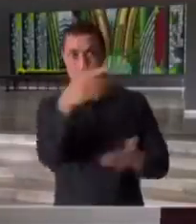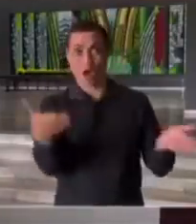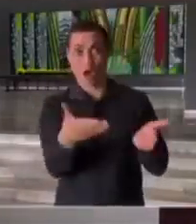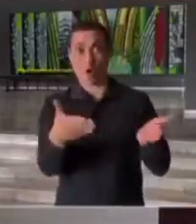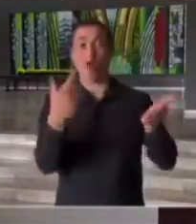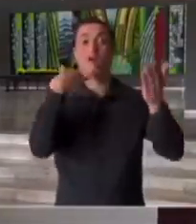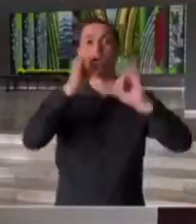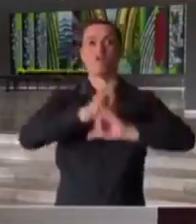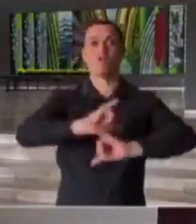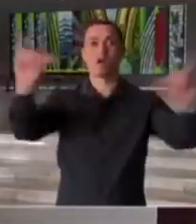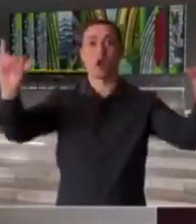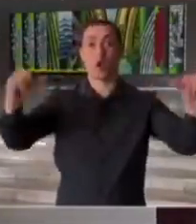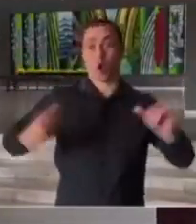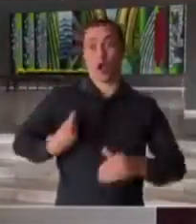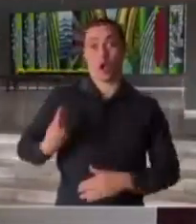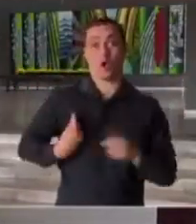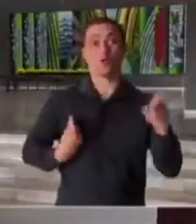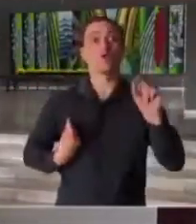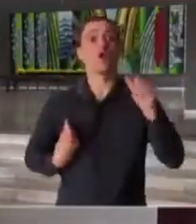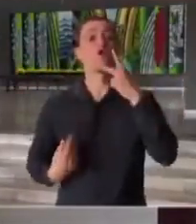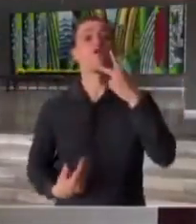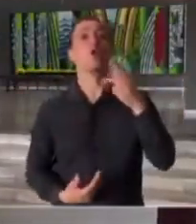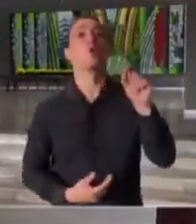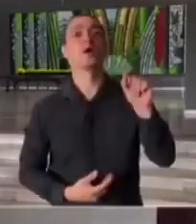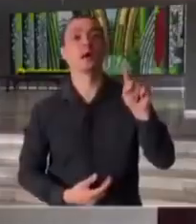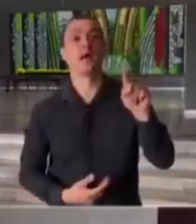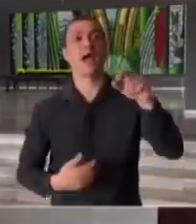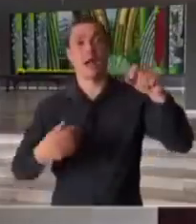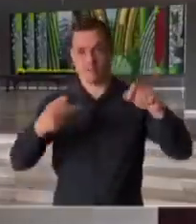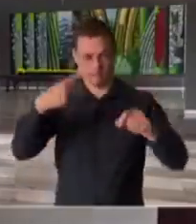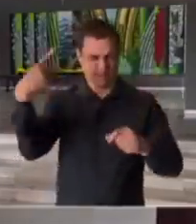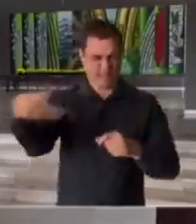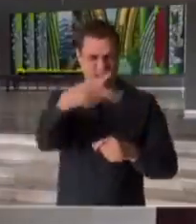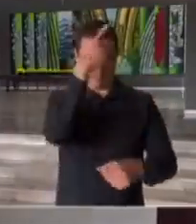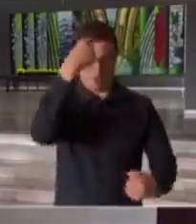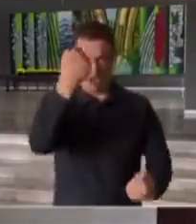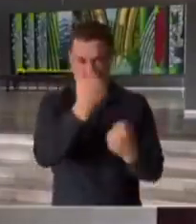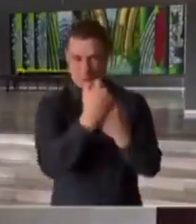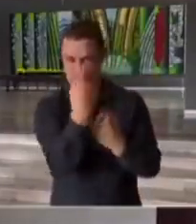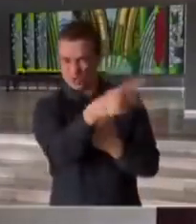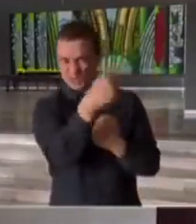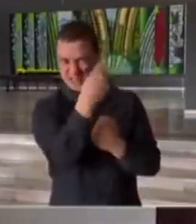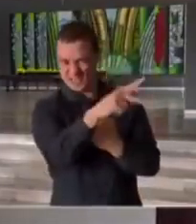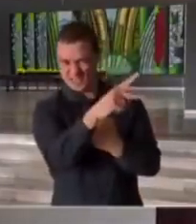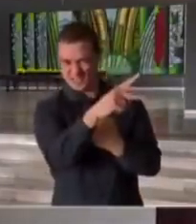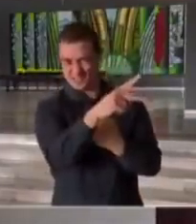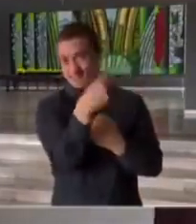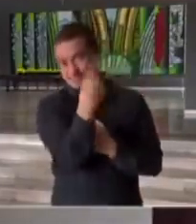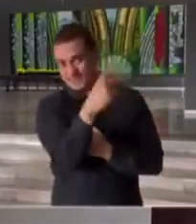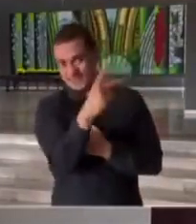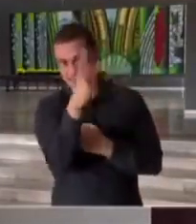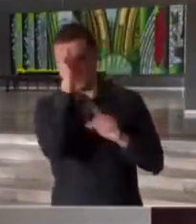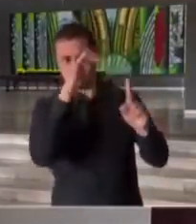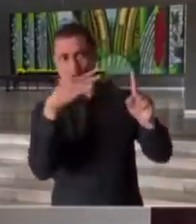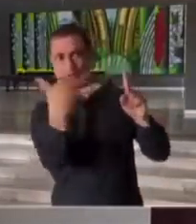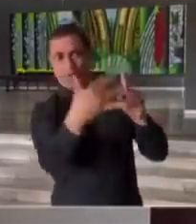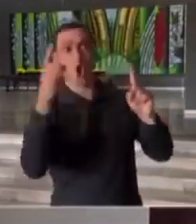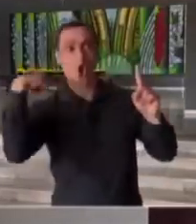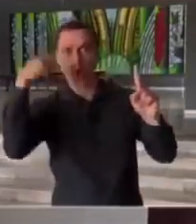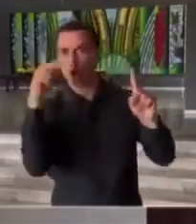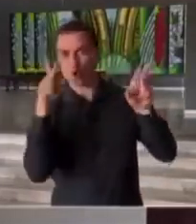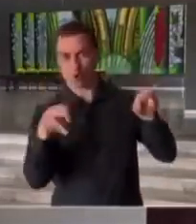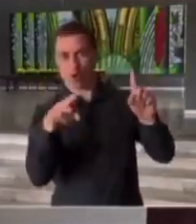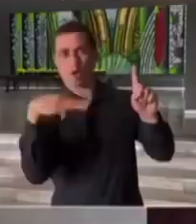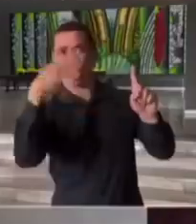um pronunciamento Aonde era afirmou apoiadores dele os seus malucos